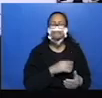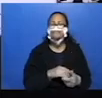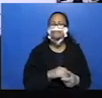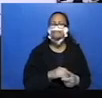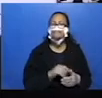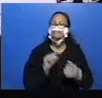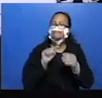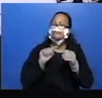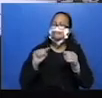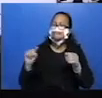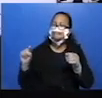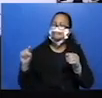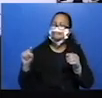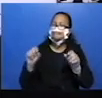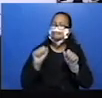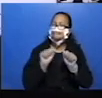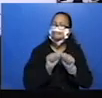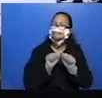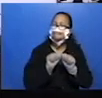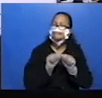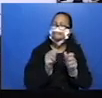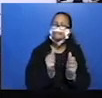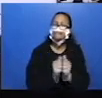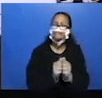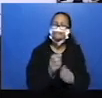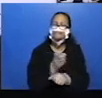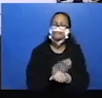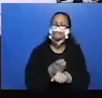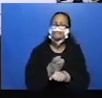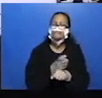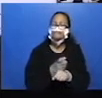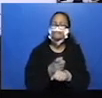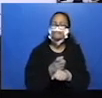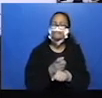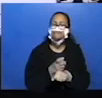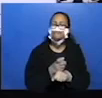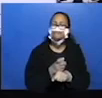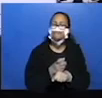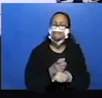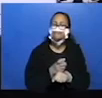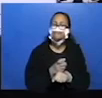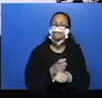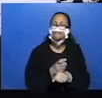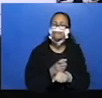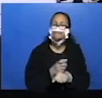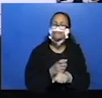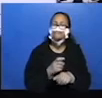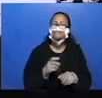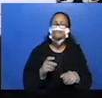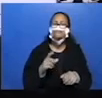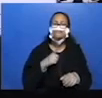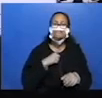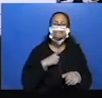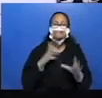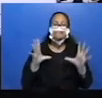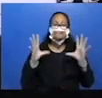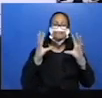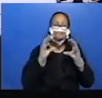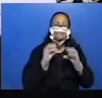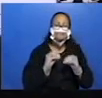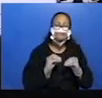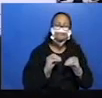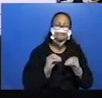são acompanhados por esses adjetivos. Ela deslizou para o lado, deixando um vazio escuro e